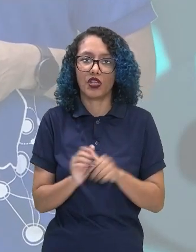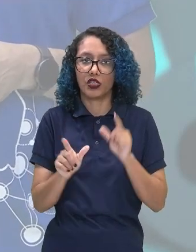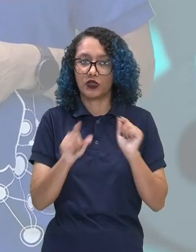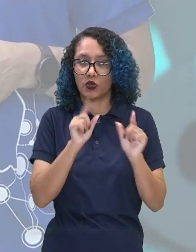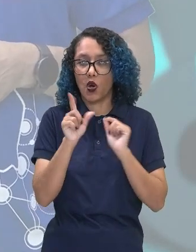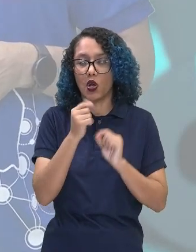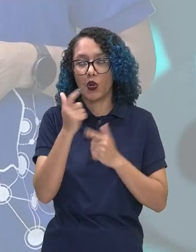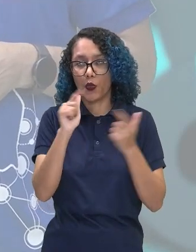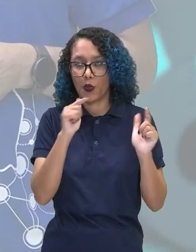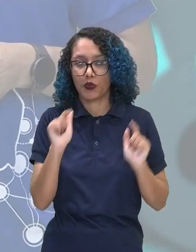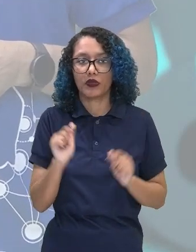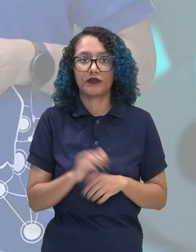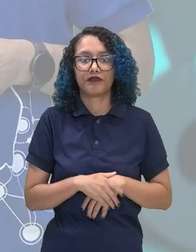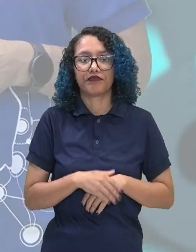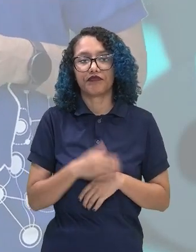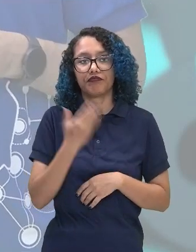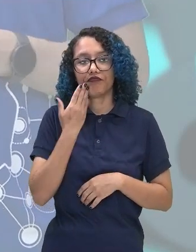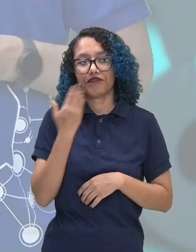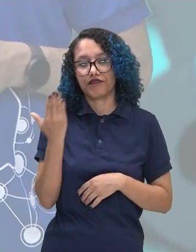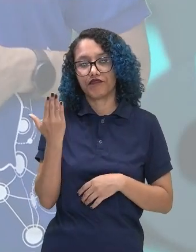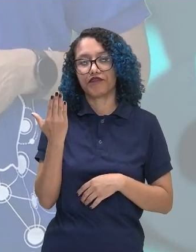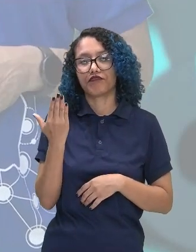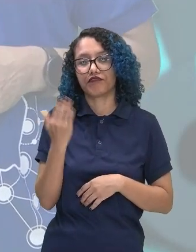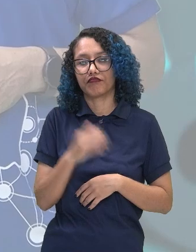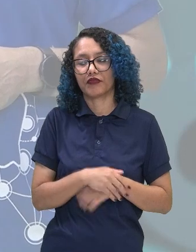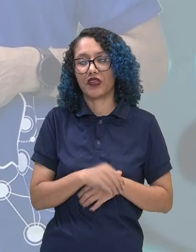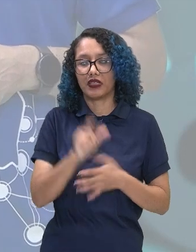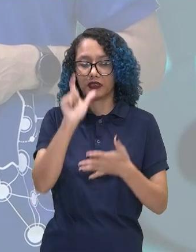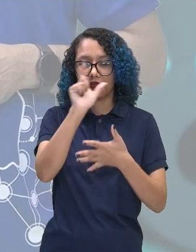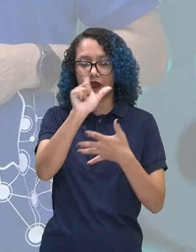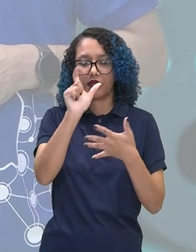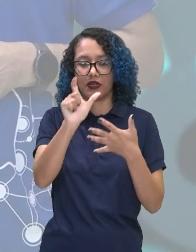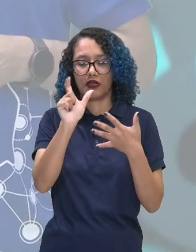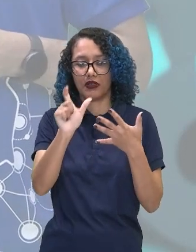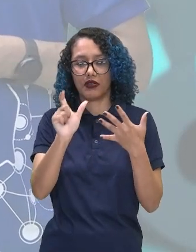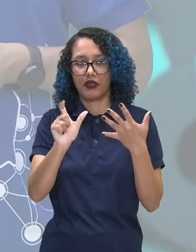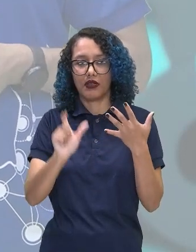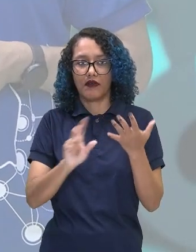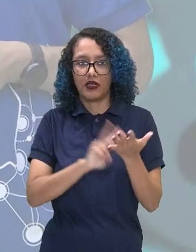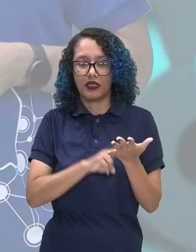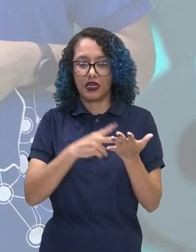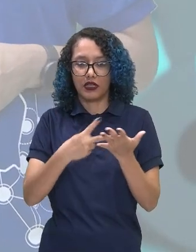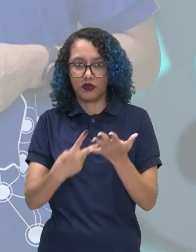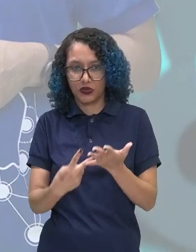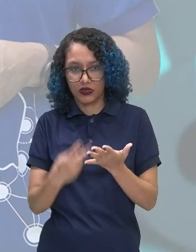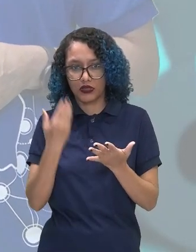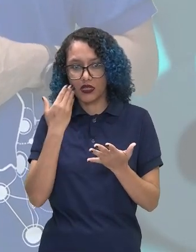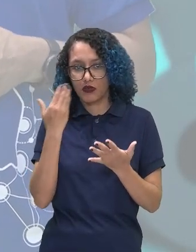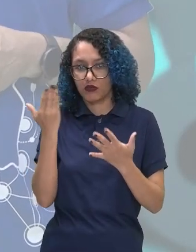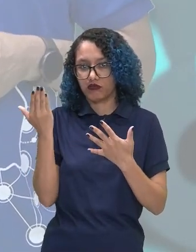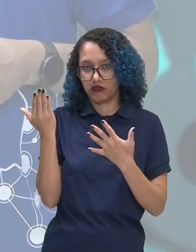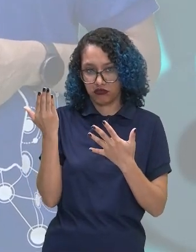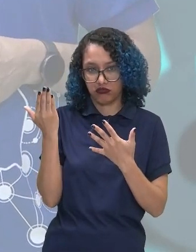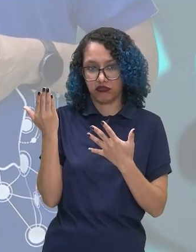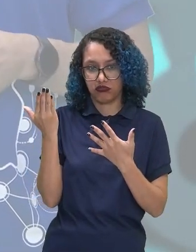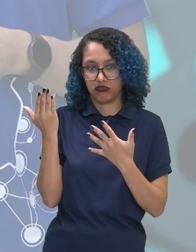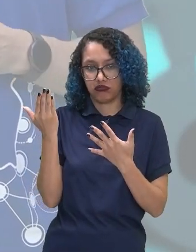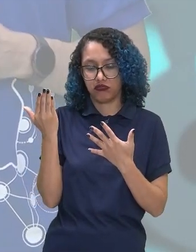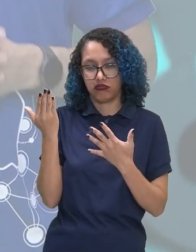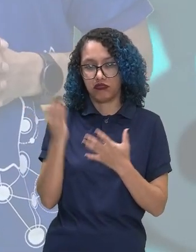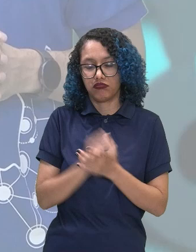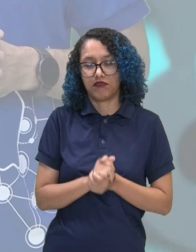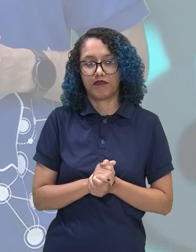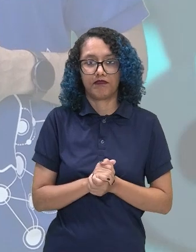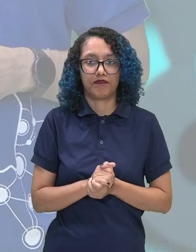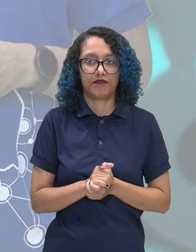Então, and significa e, moreover, além disso, furthermore, além disso também, also também, in